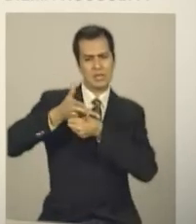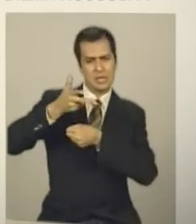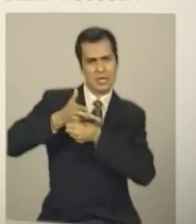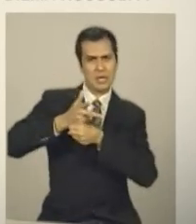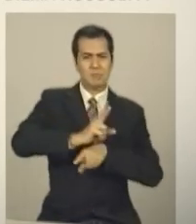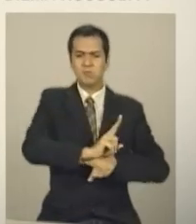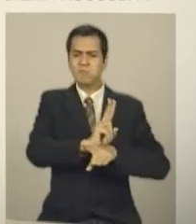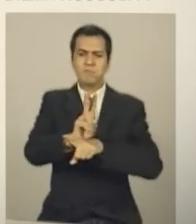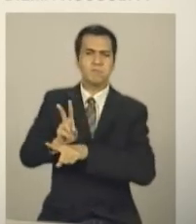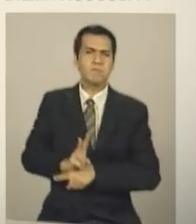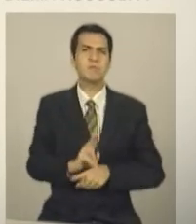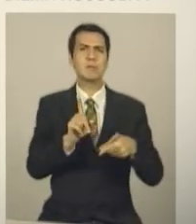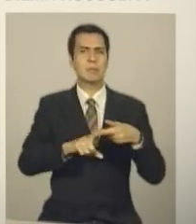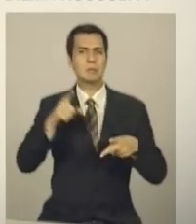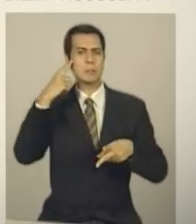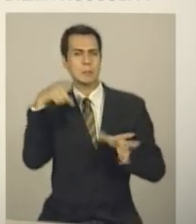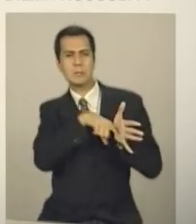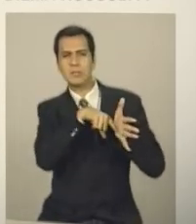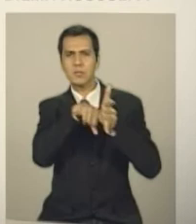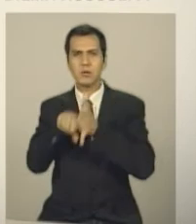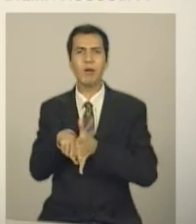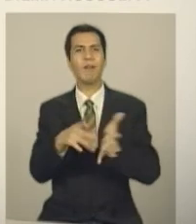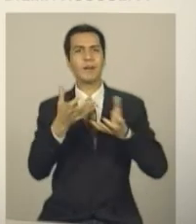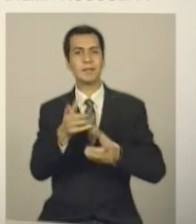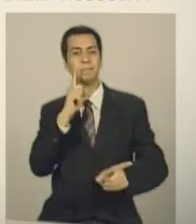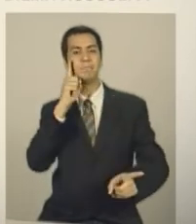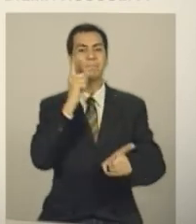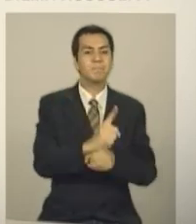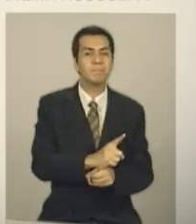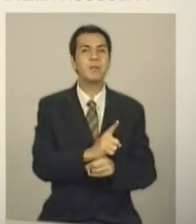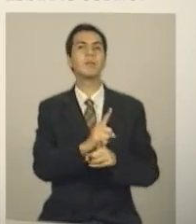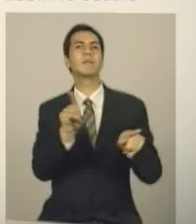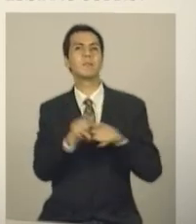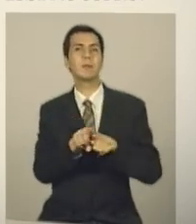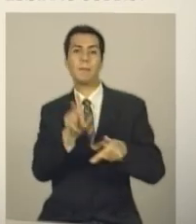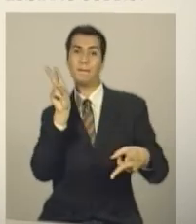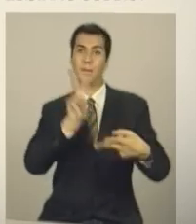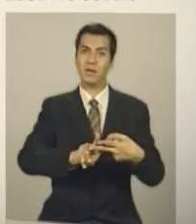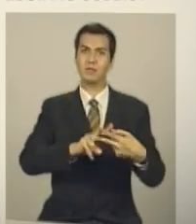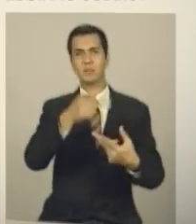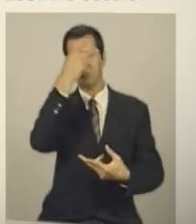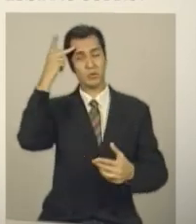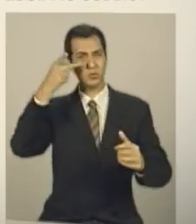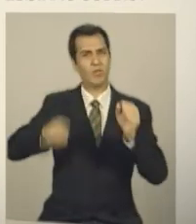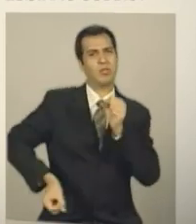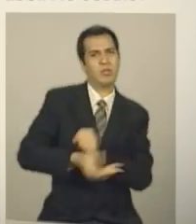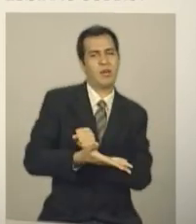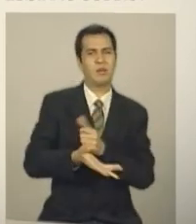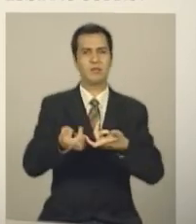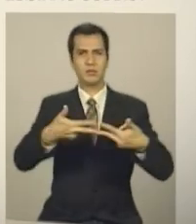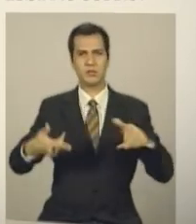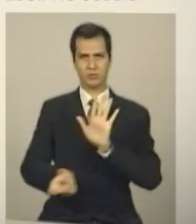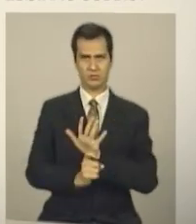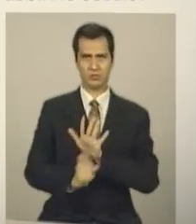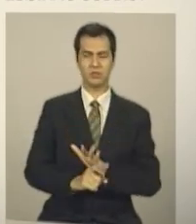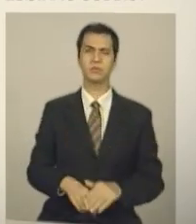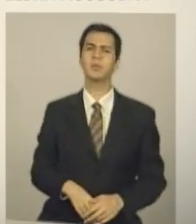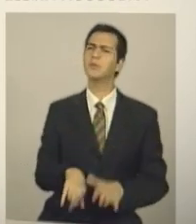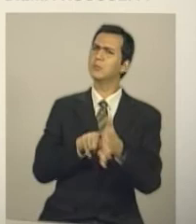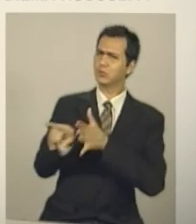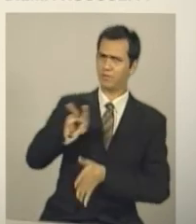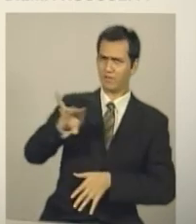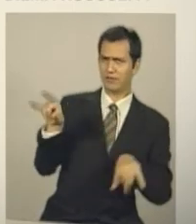ações de inteligência para identificar e prender os traficantes nestas áreas também haverá ações contra o tráfico nas fronteiras